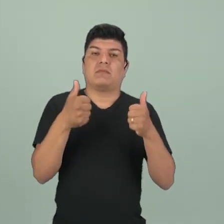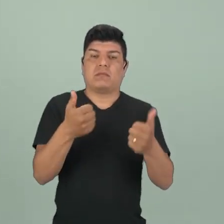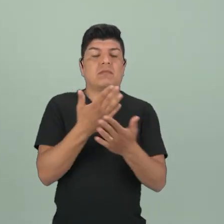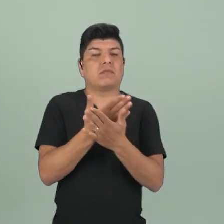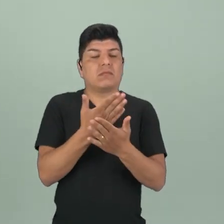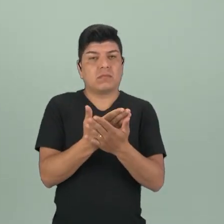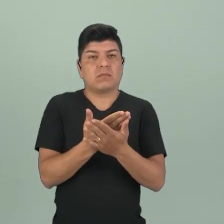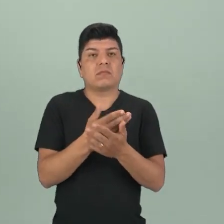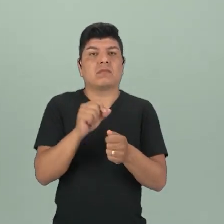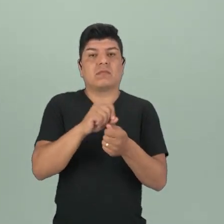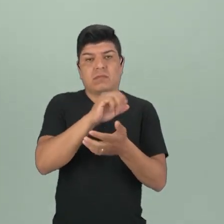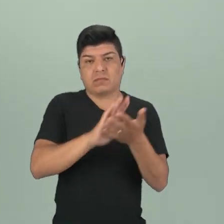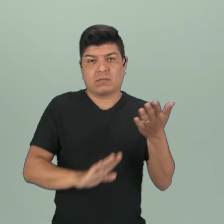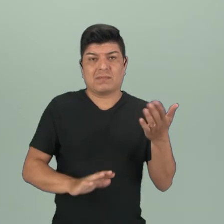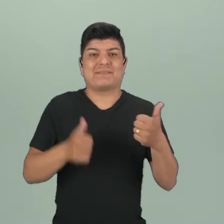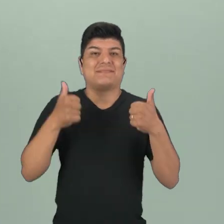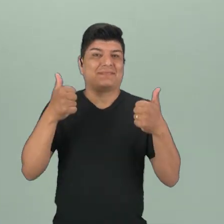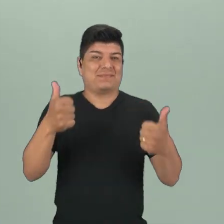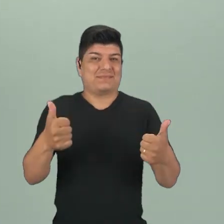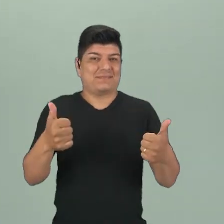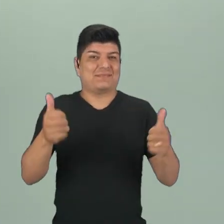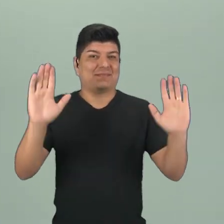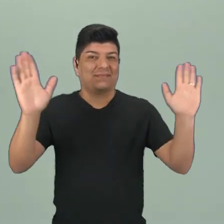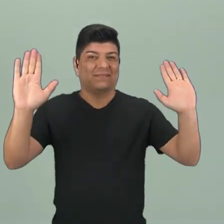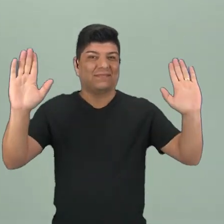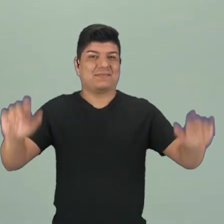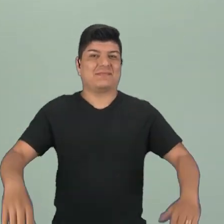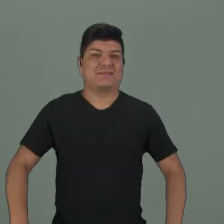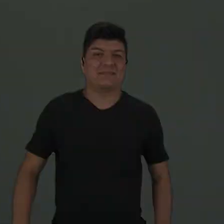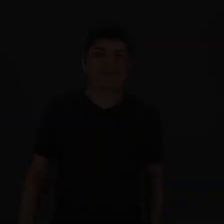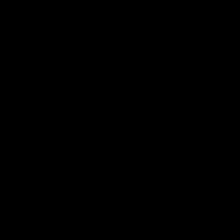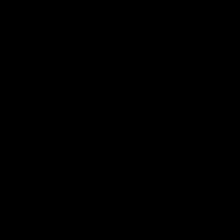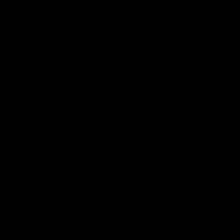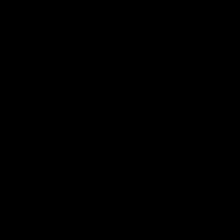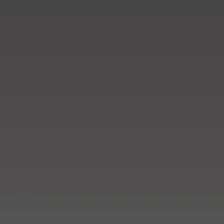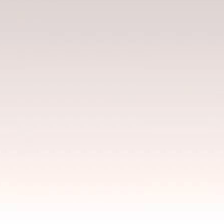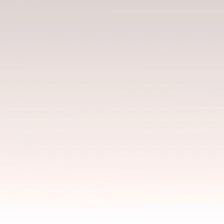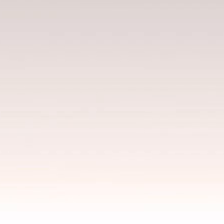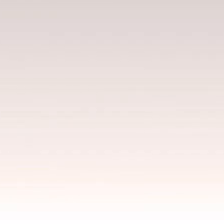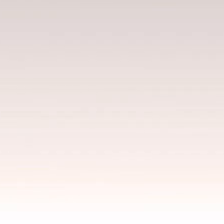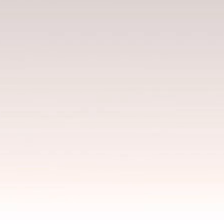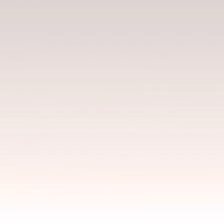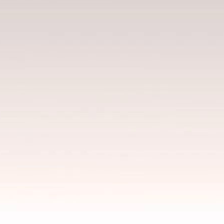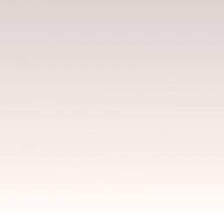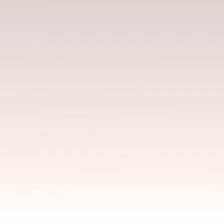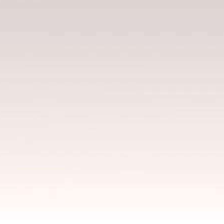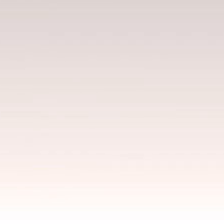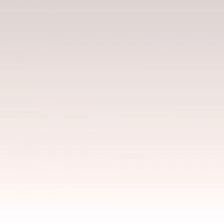Estudar muito, fazer as tarefas. E é isso aí, galerinha. Adiós!